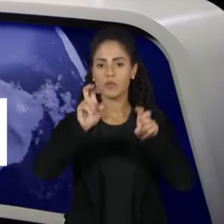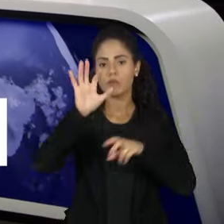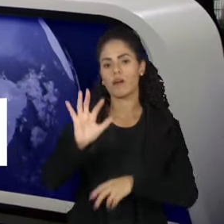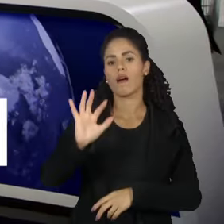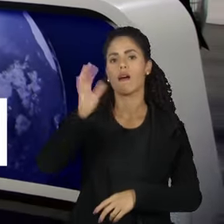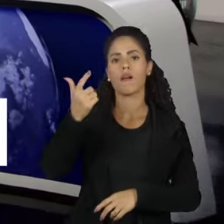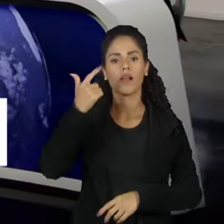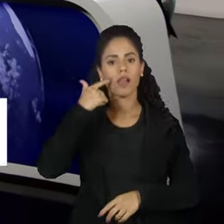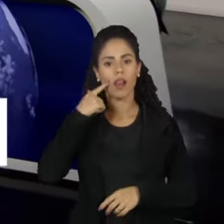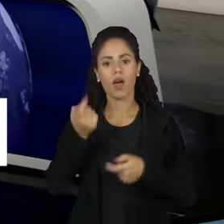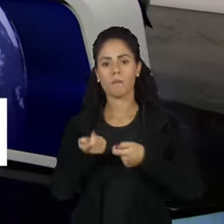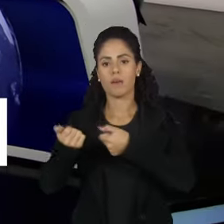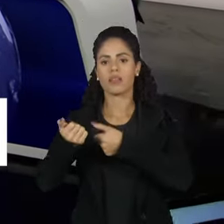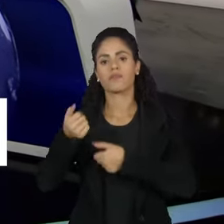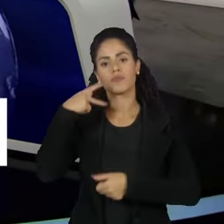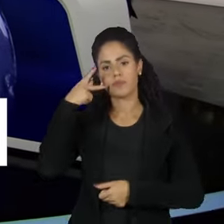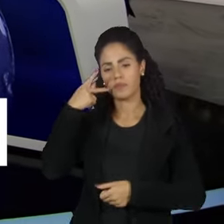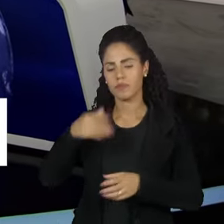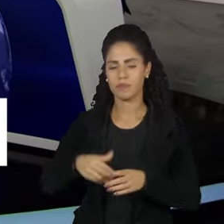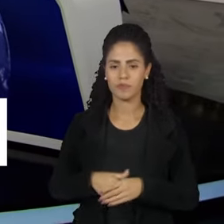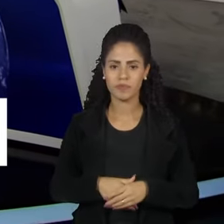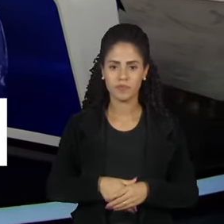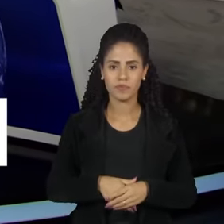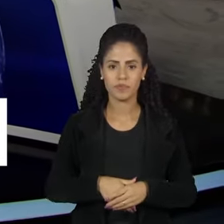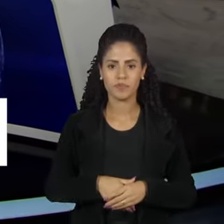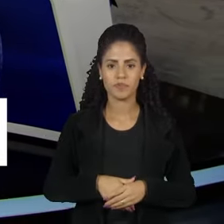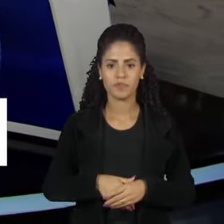do foro privilegiado. É já, já.